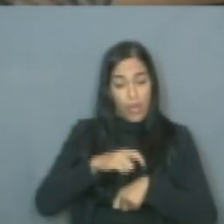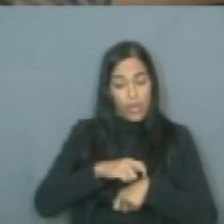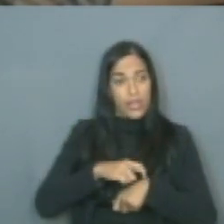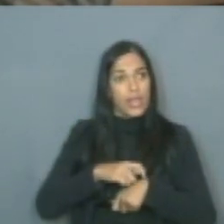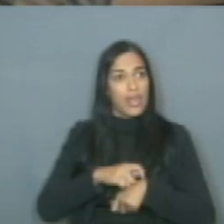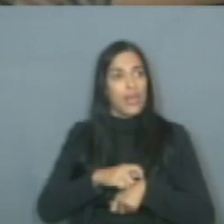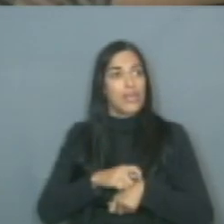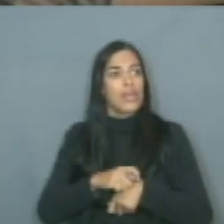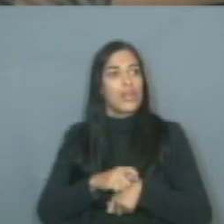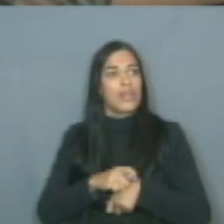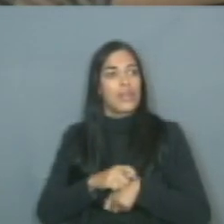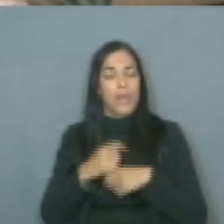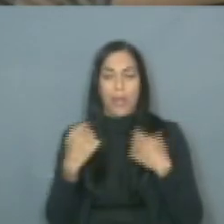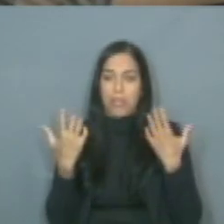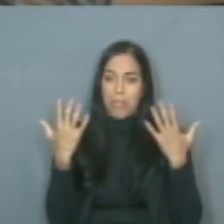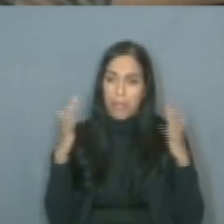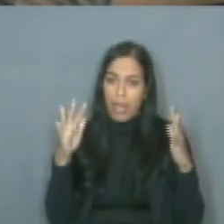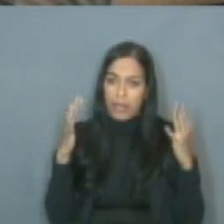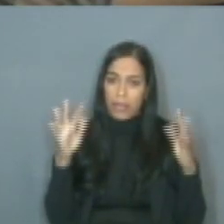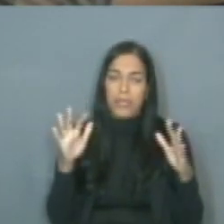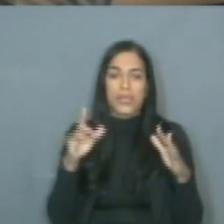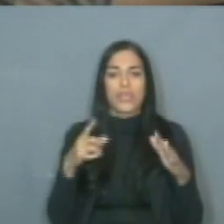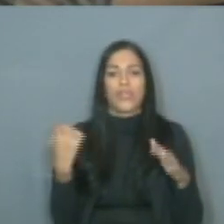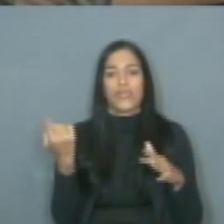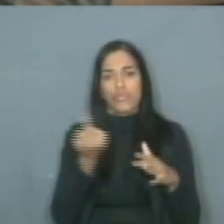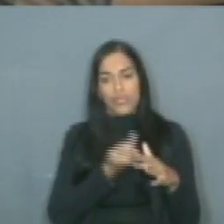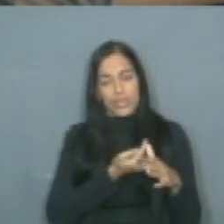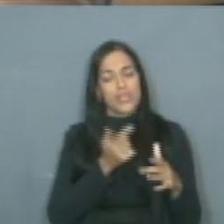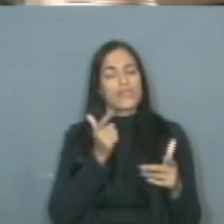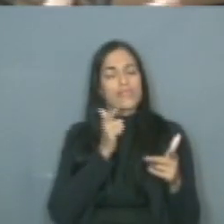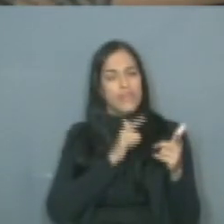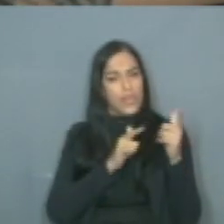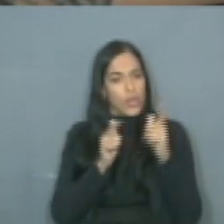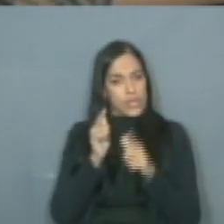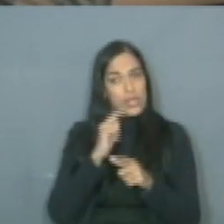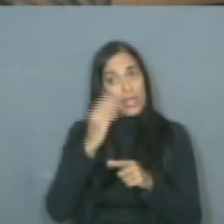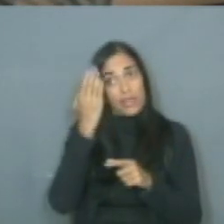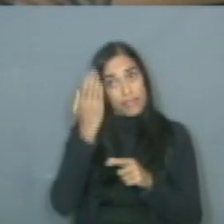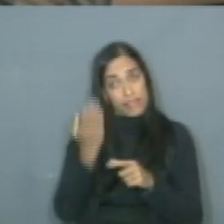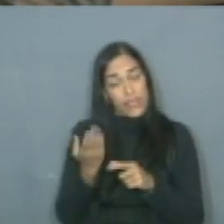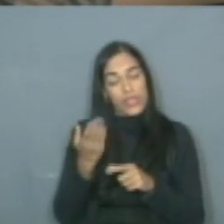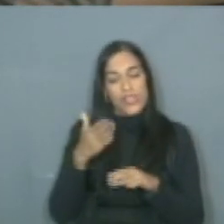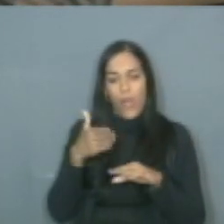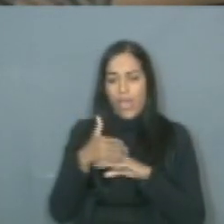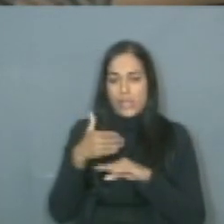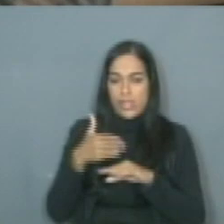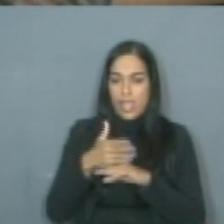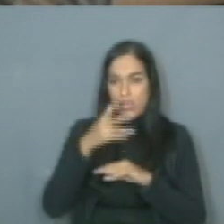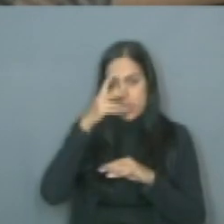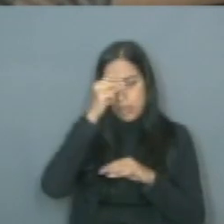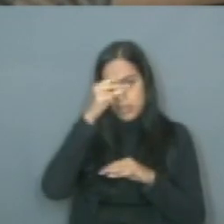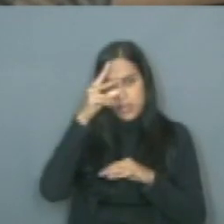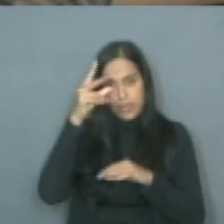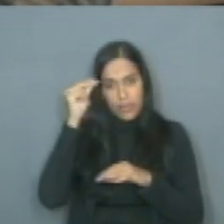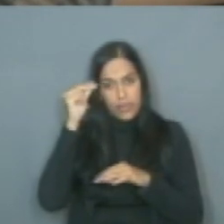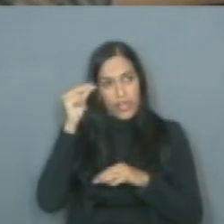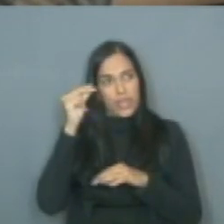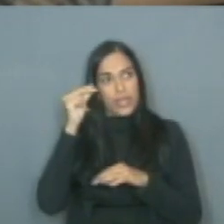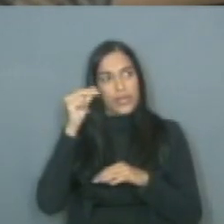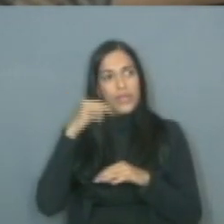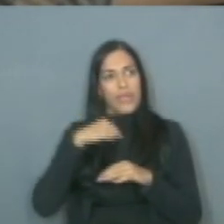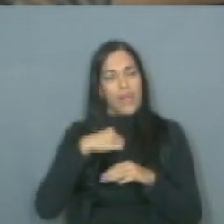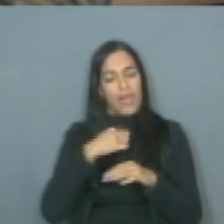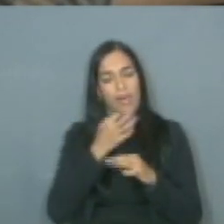juntar, vereador, eu parabenizo ao senhor, a gente consegue, de repente, vocês com um acesso maior ao prefeito, eu batendo um pouco mais